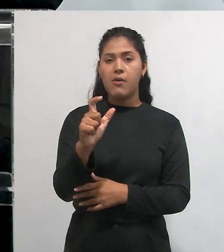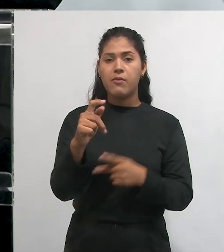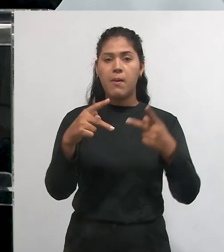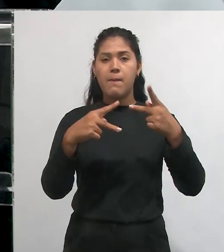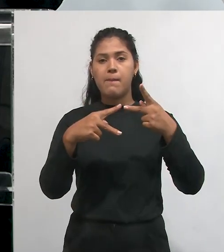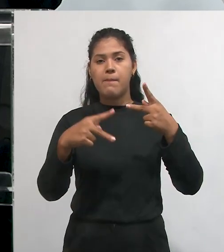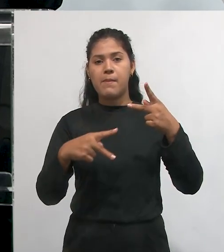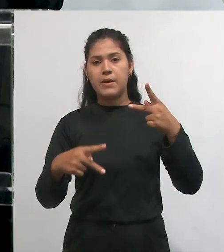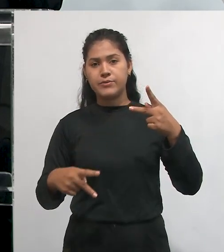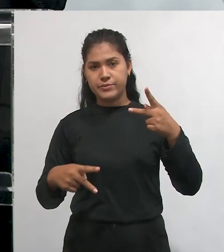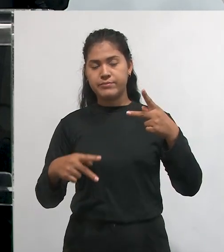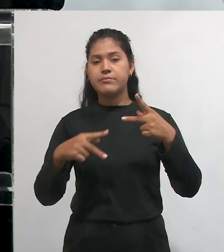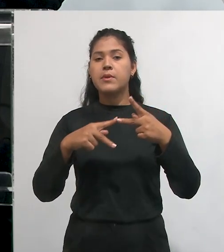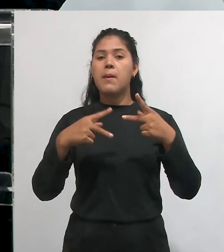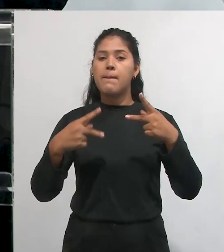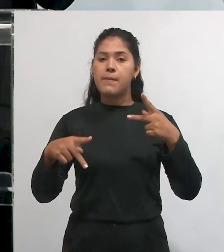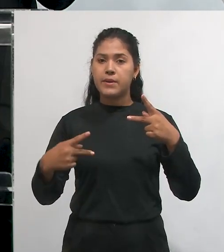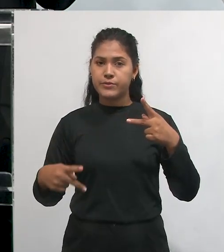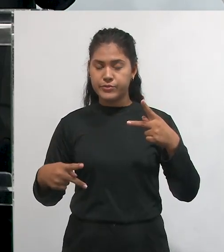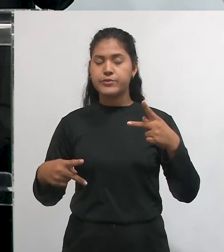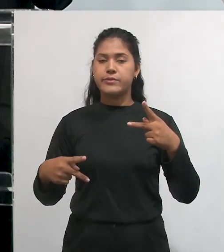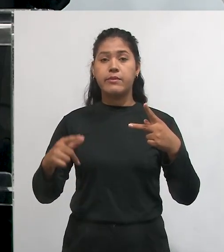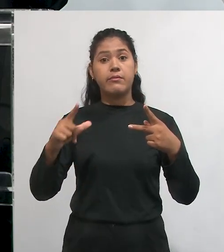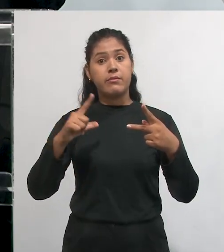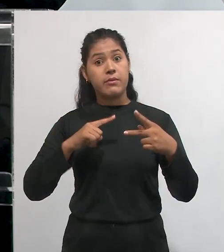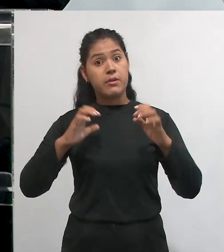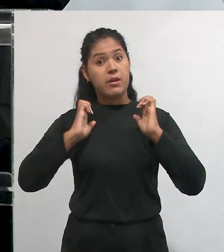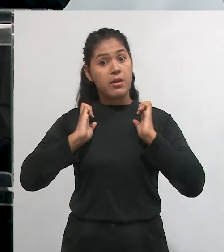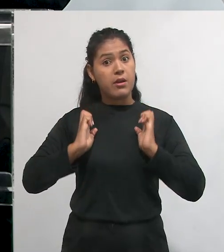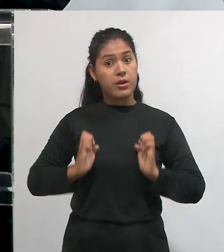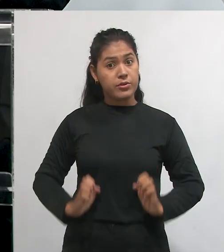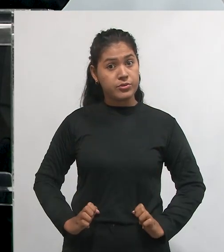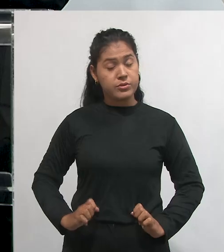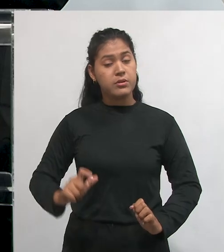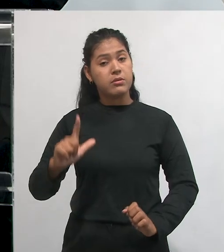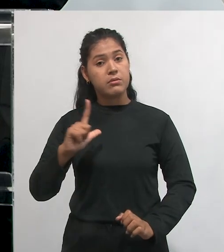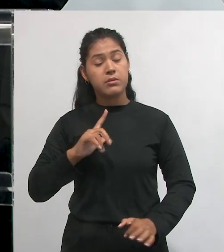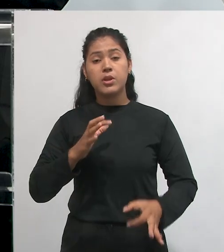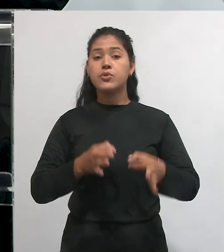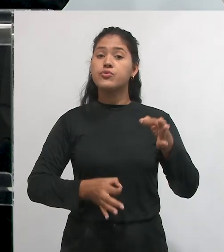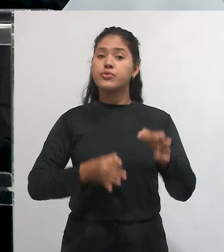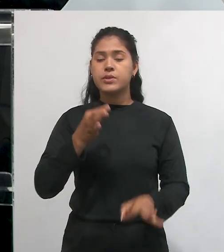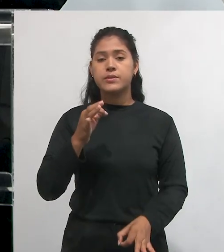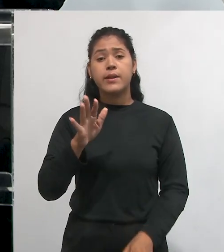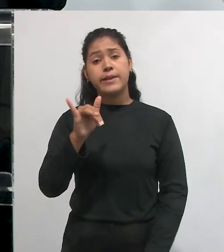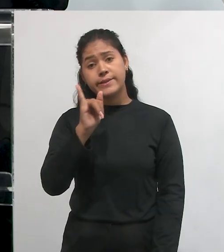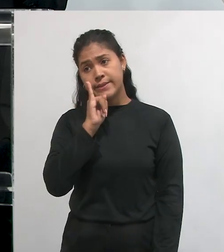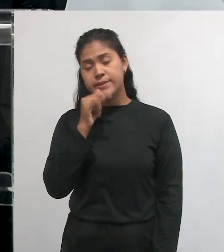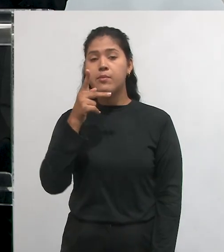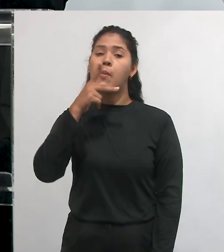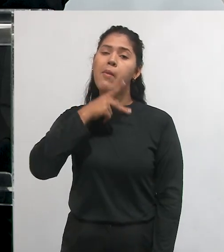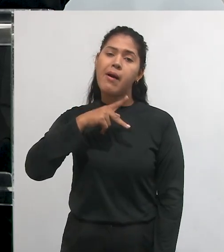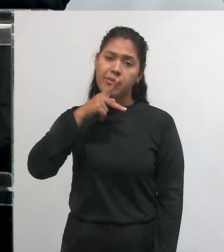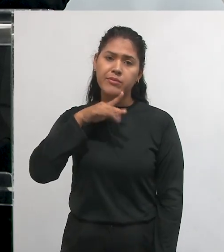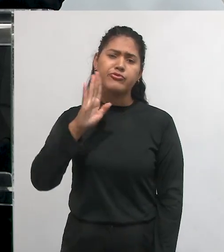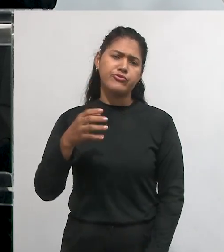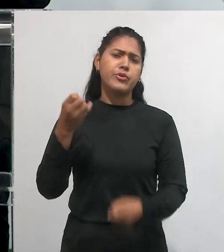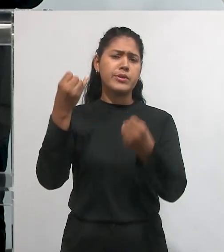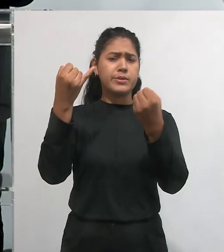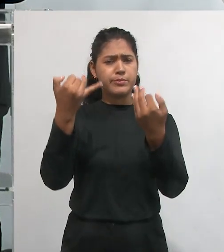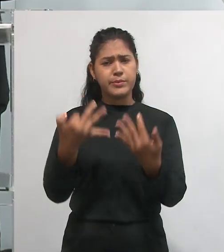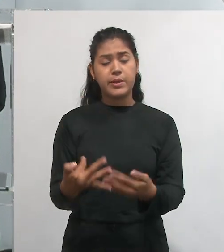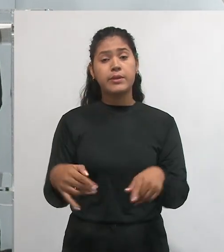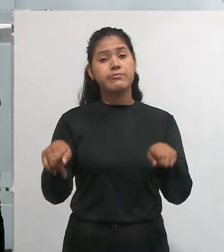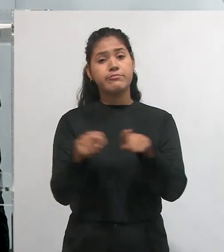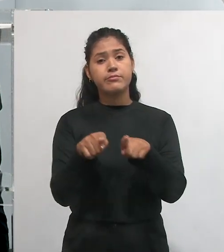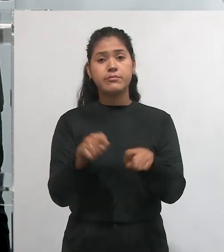de comportamento ideal, ético, né? Assim nós podemos olhar para Platão, com a República em Platão, ou em Aristóteles, a